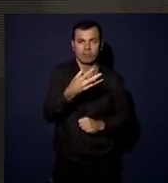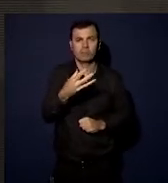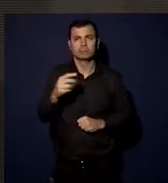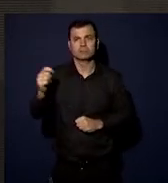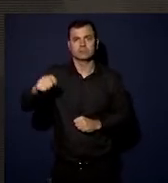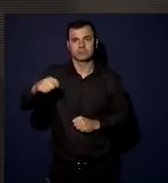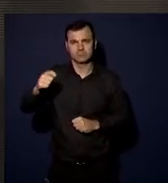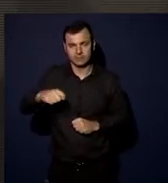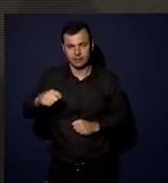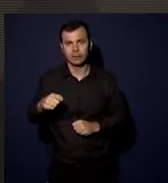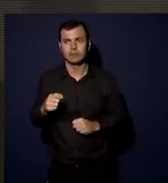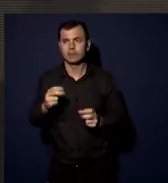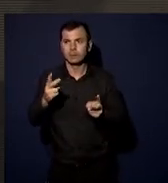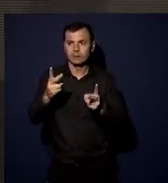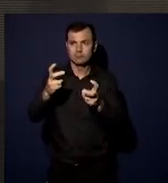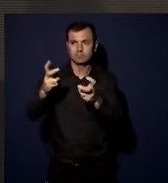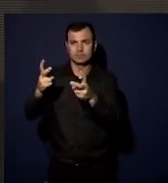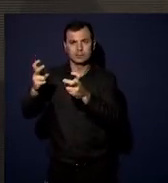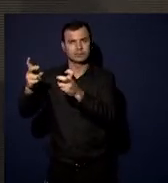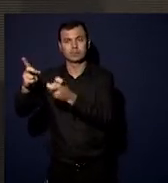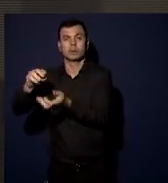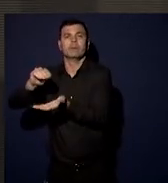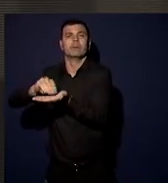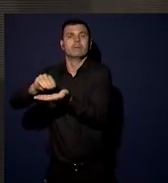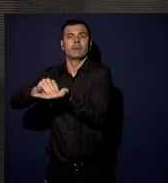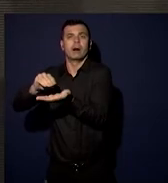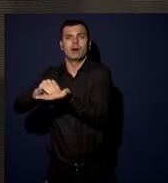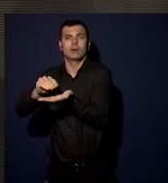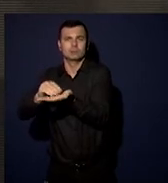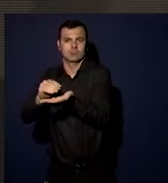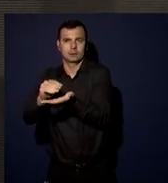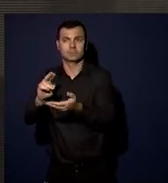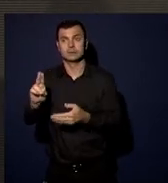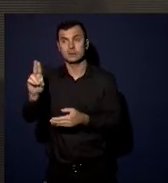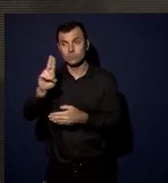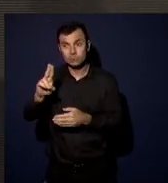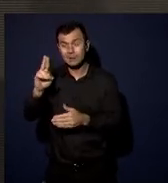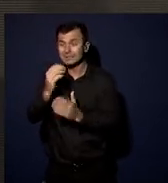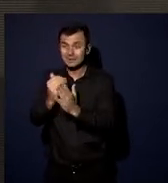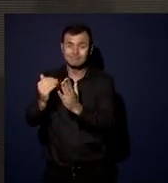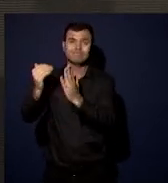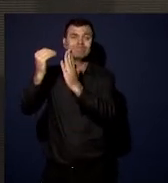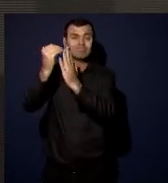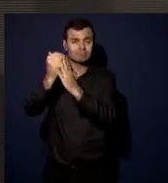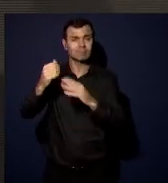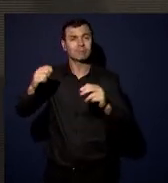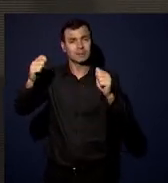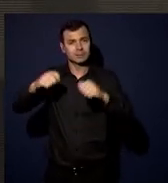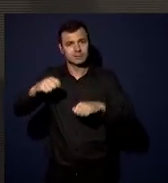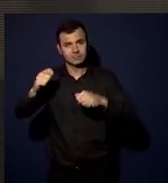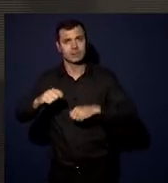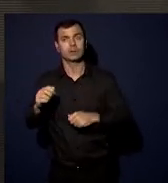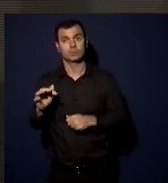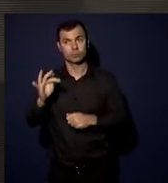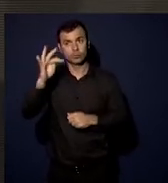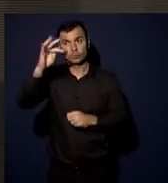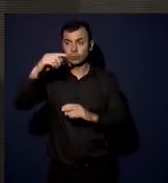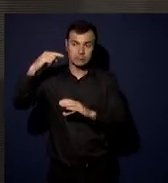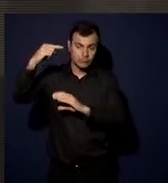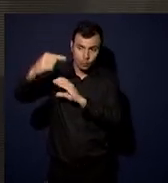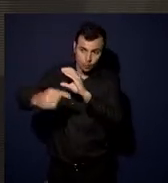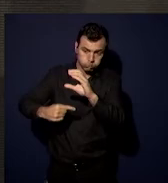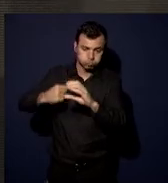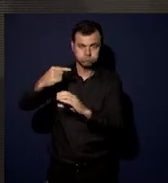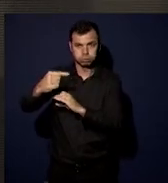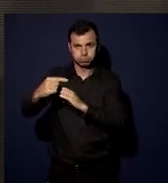vejo ainda muito subutilizada muito subutilizada numa perspectiva Global Eu acho